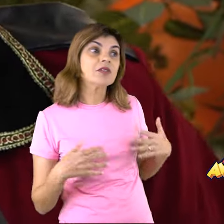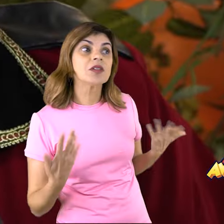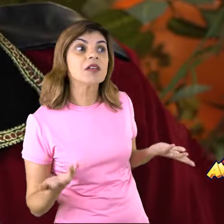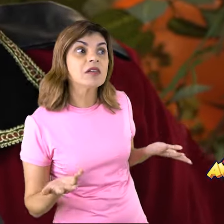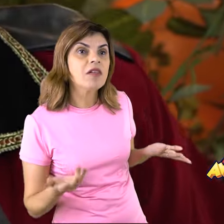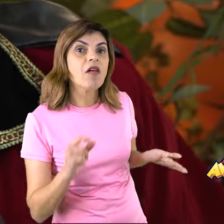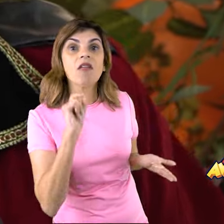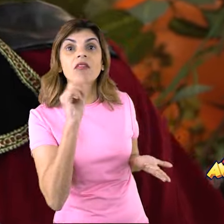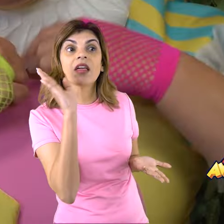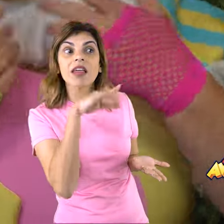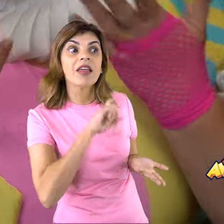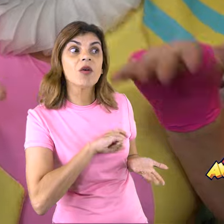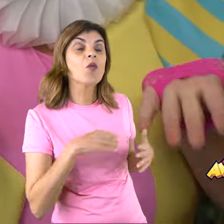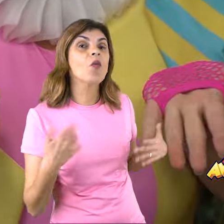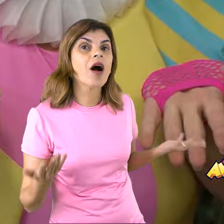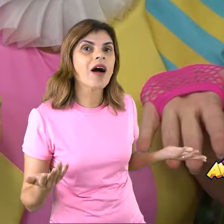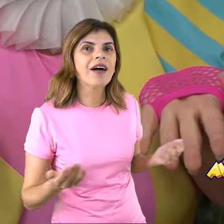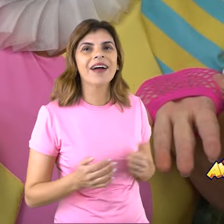que vilão